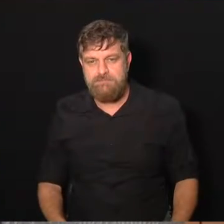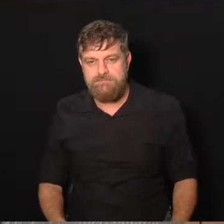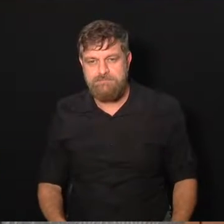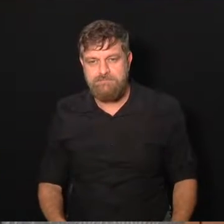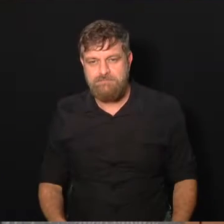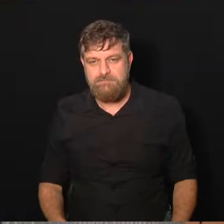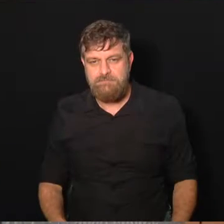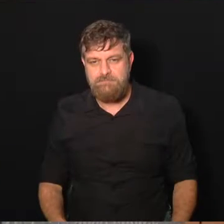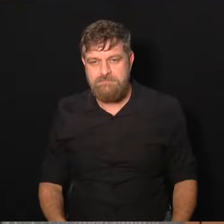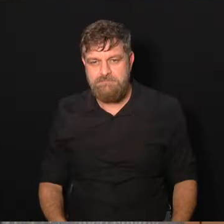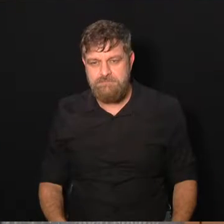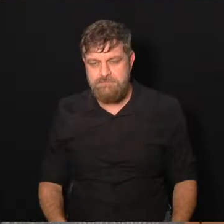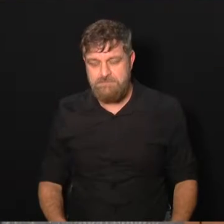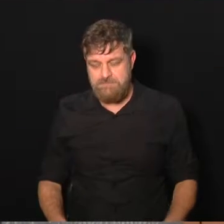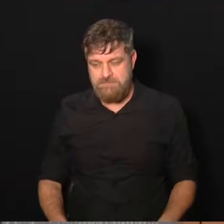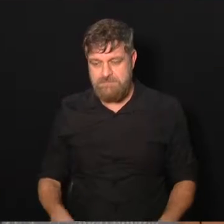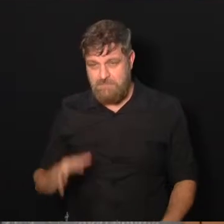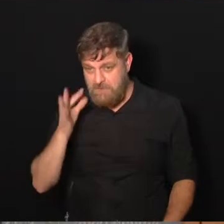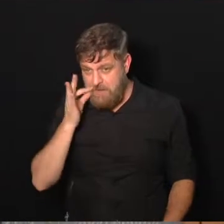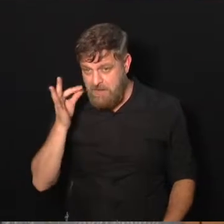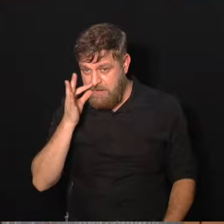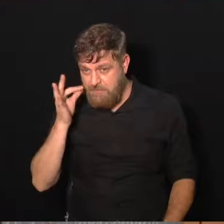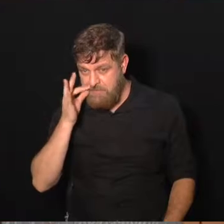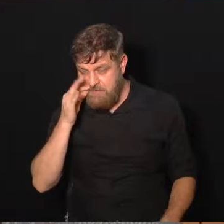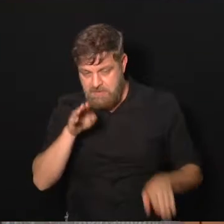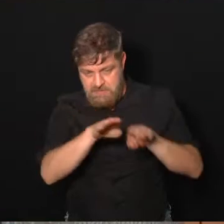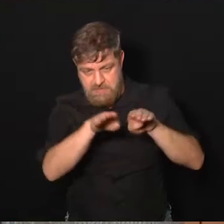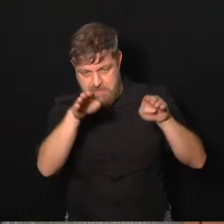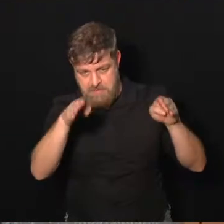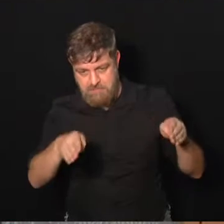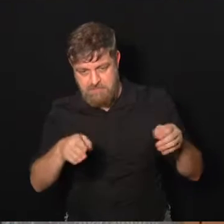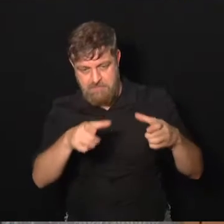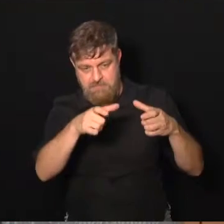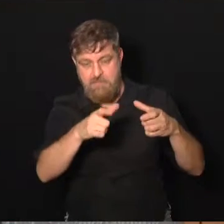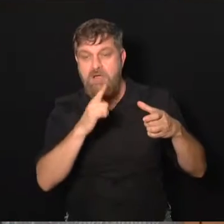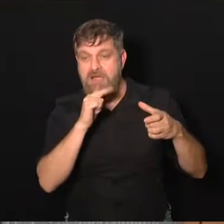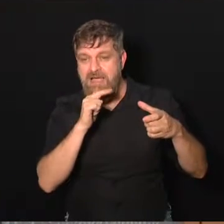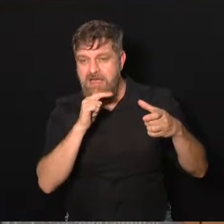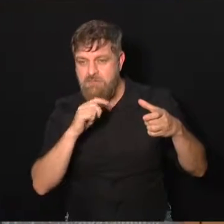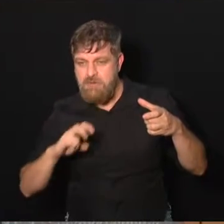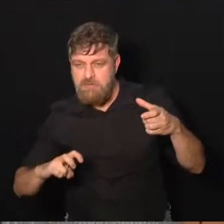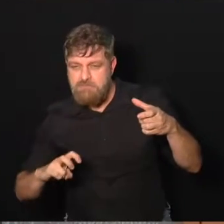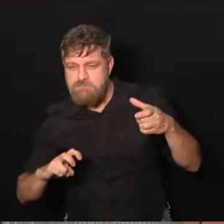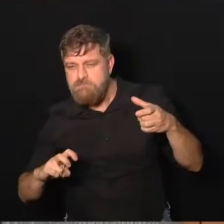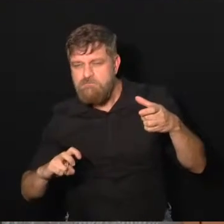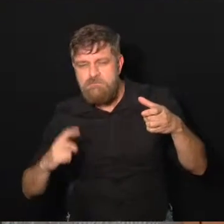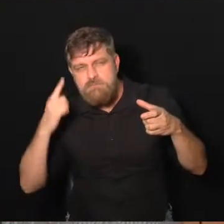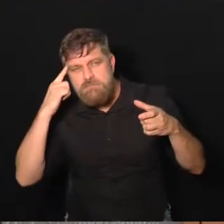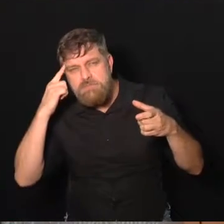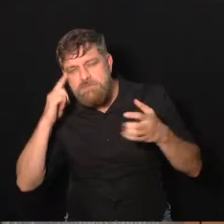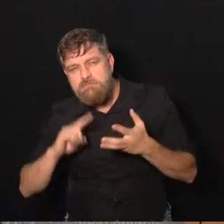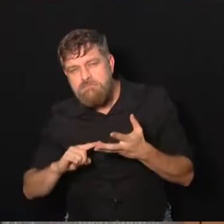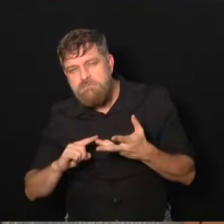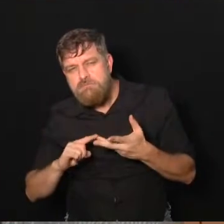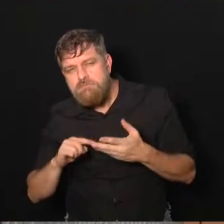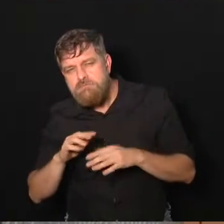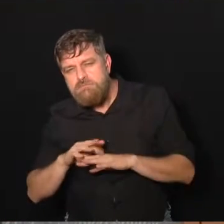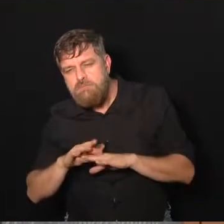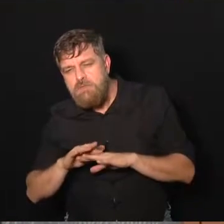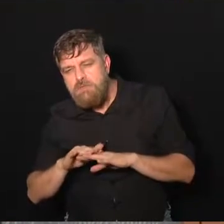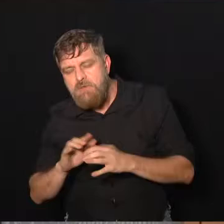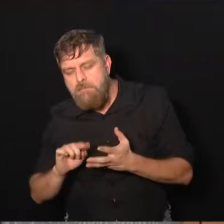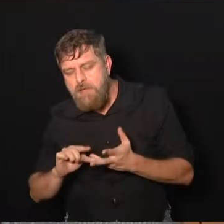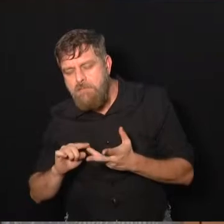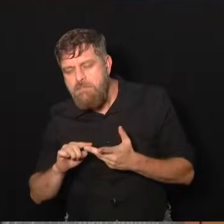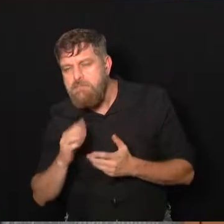E para ela pular nesse lugar que estão os alimentos e a água, ela calcula. Ela calcula o quanto